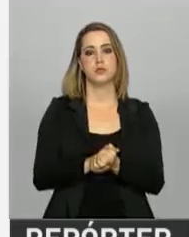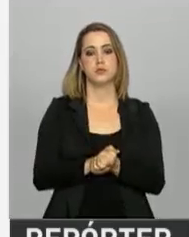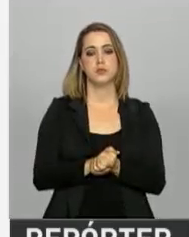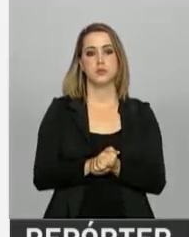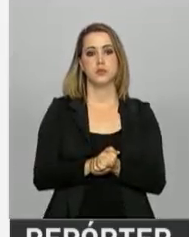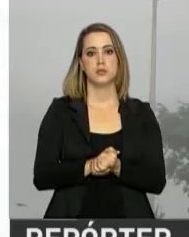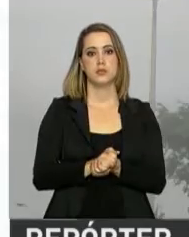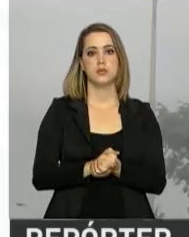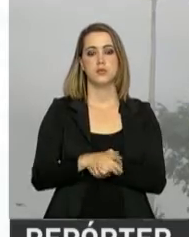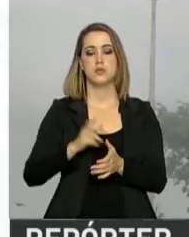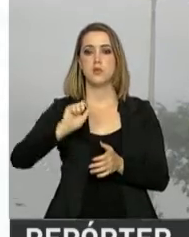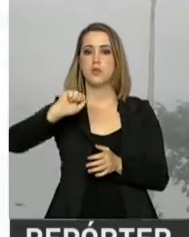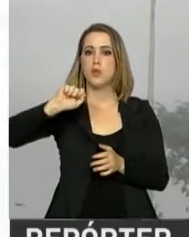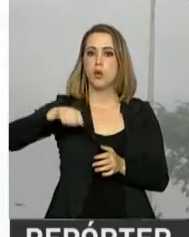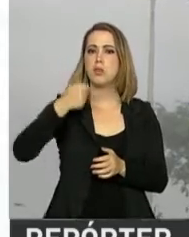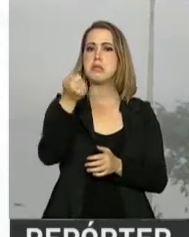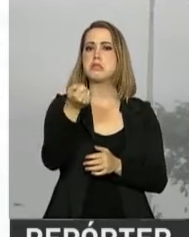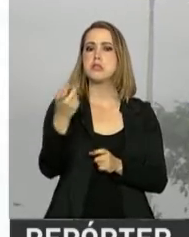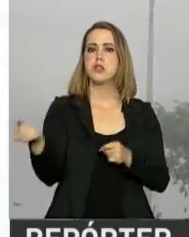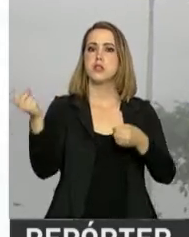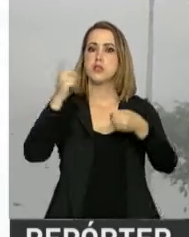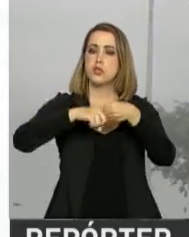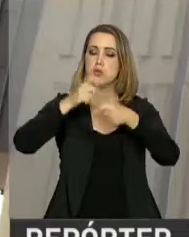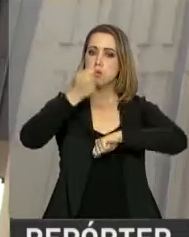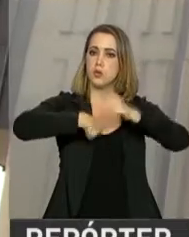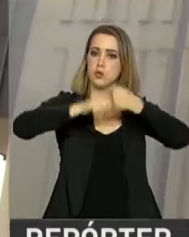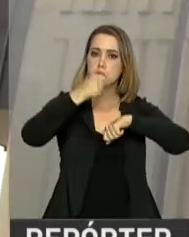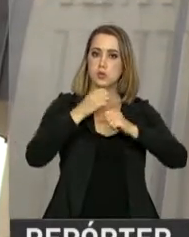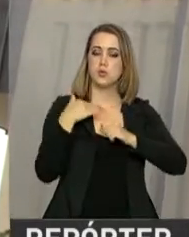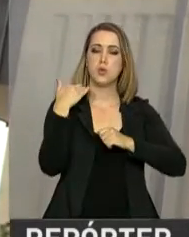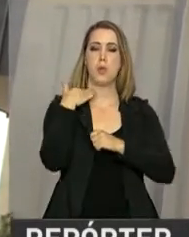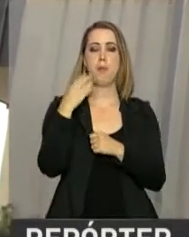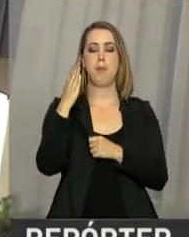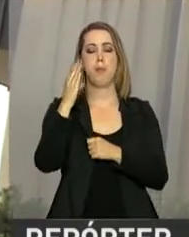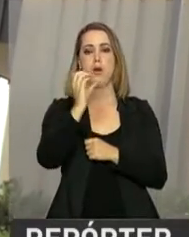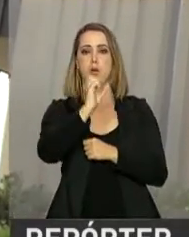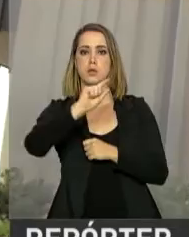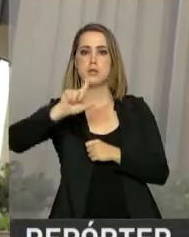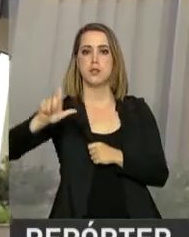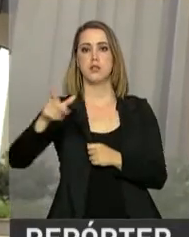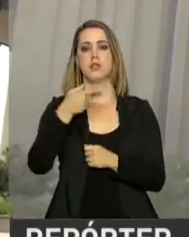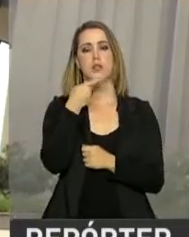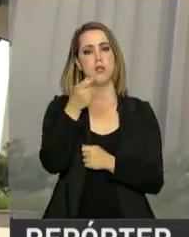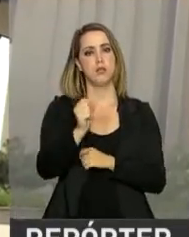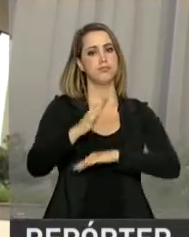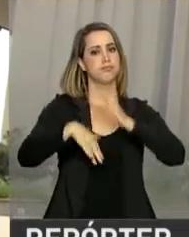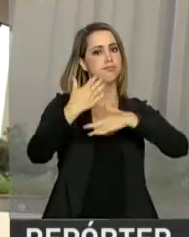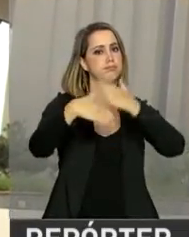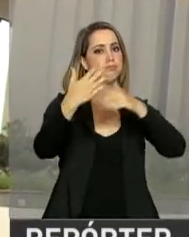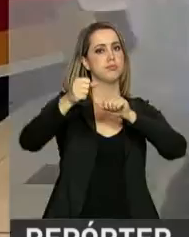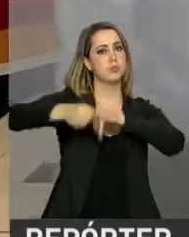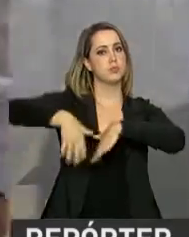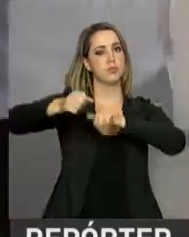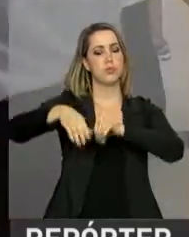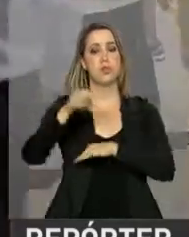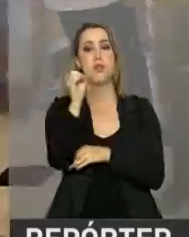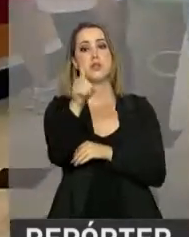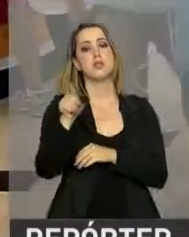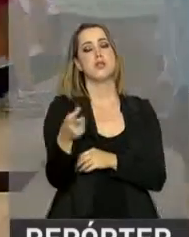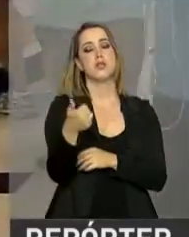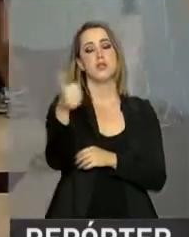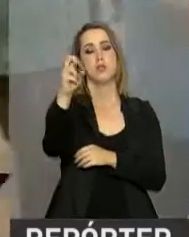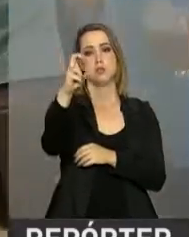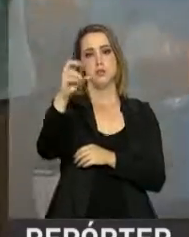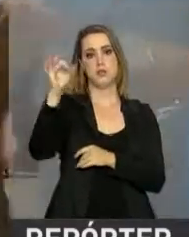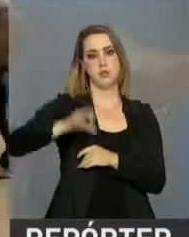são sinais de recuperação segundo o banco central houve um avanço no crescimento da economia brasileira em setembro de 0,15